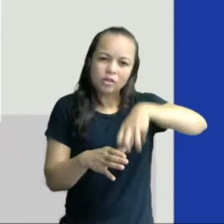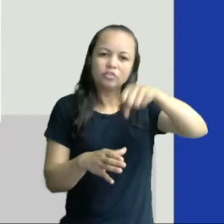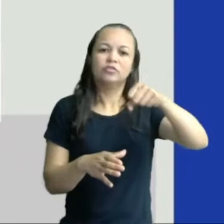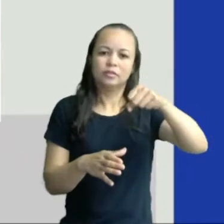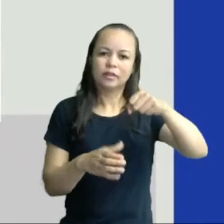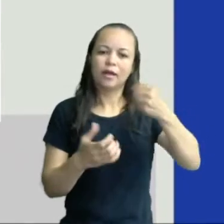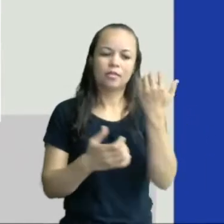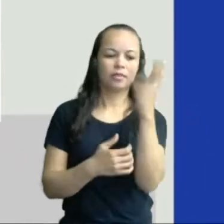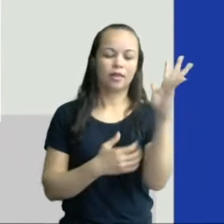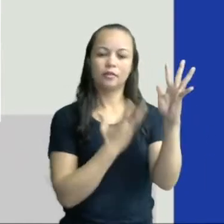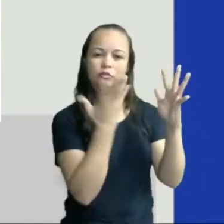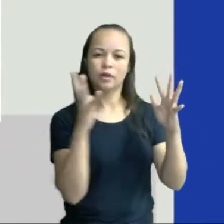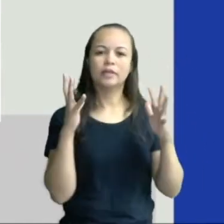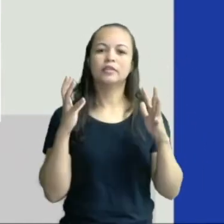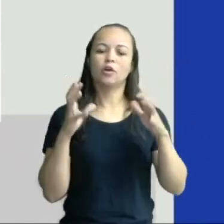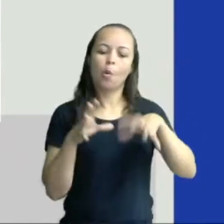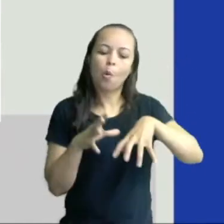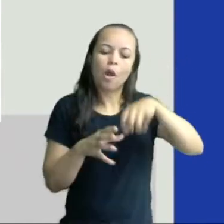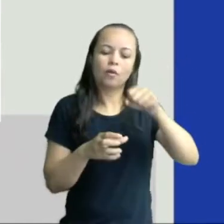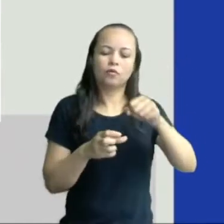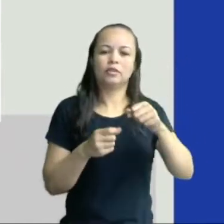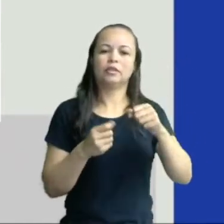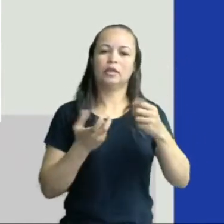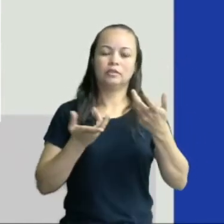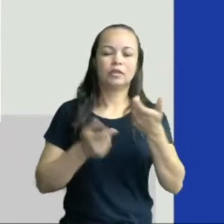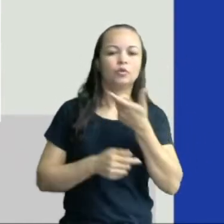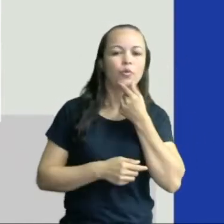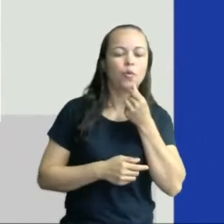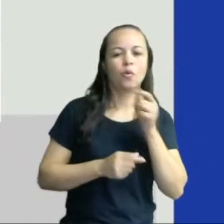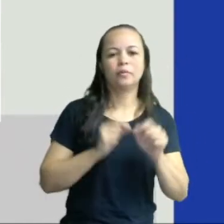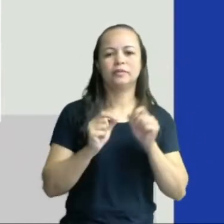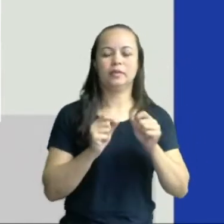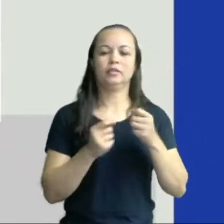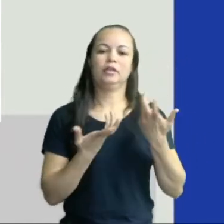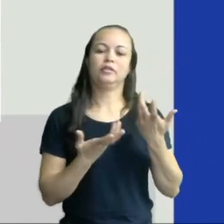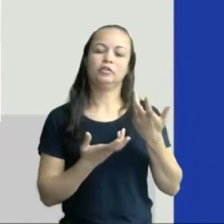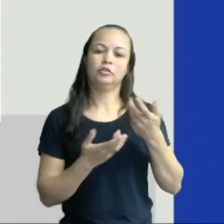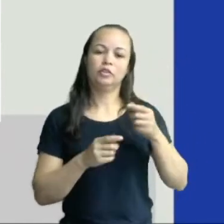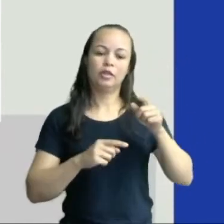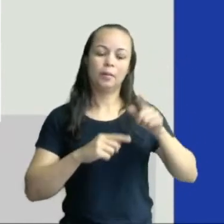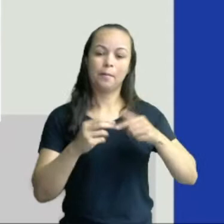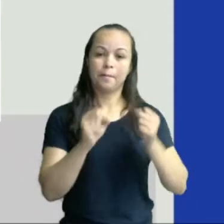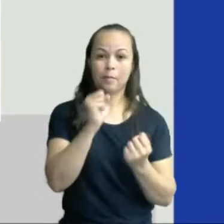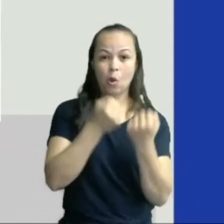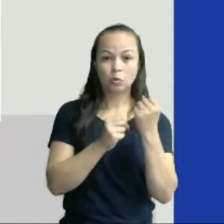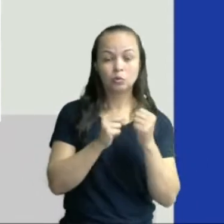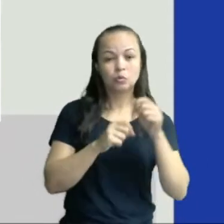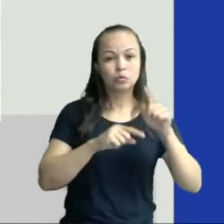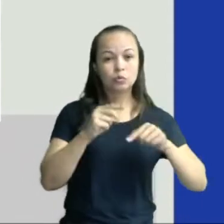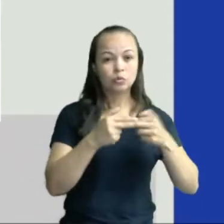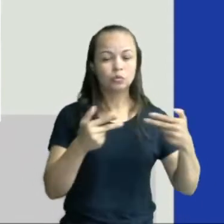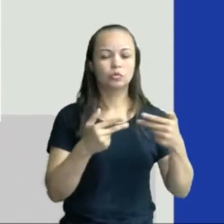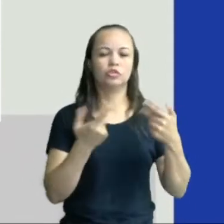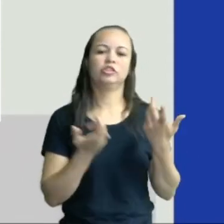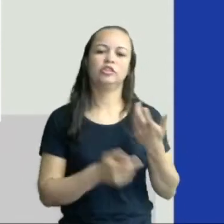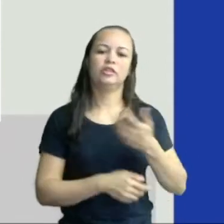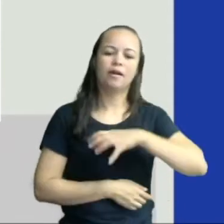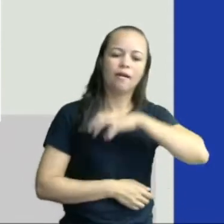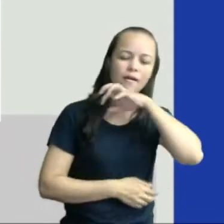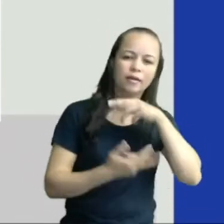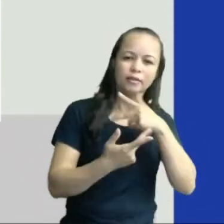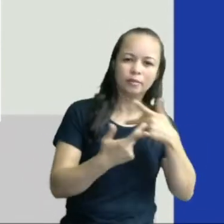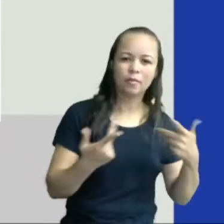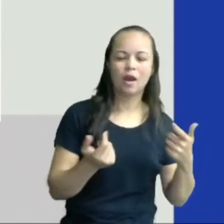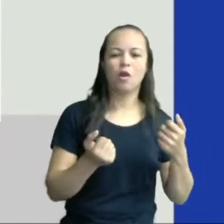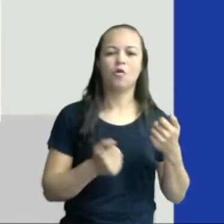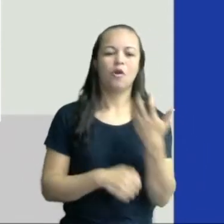à disposição do homem, sejam estes produtos de origem animal, vegetal ou